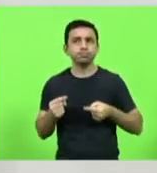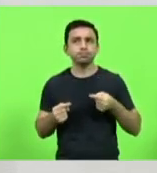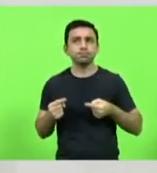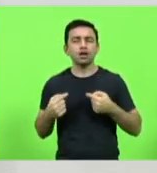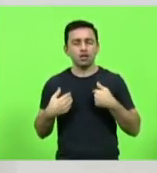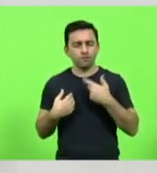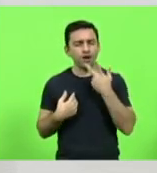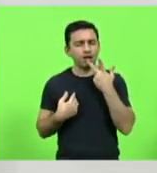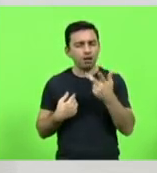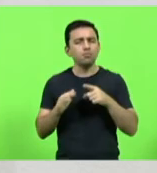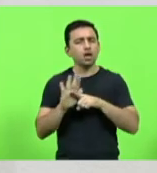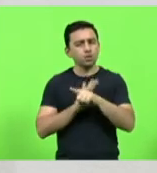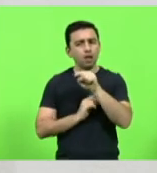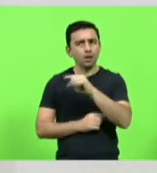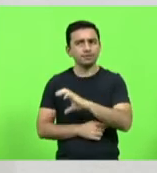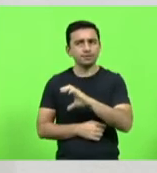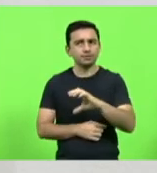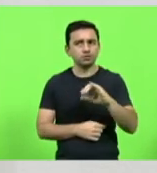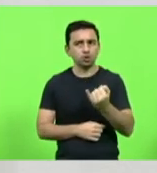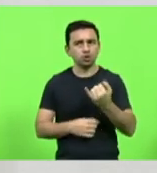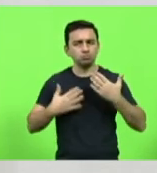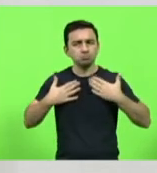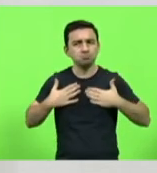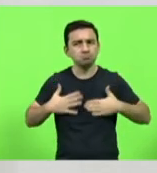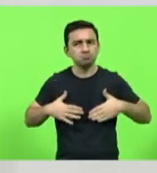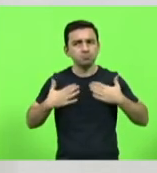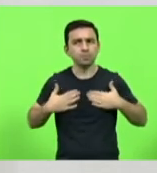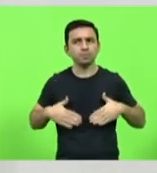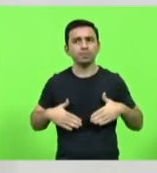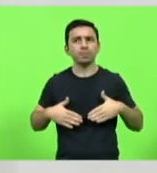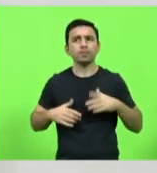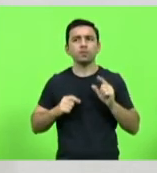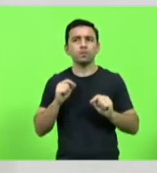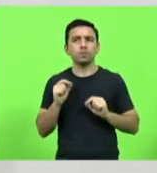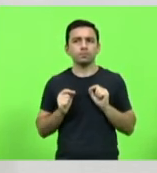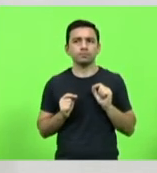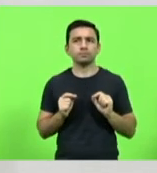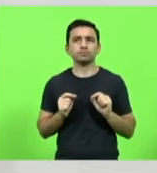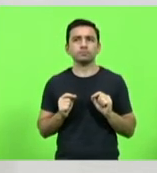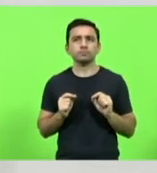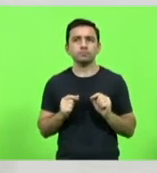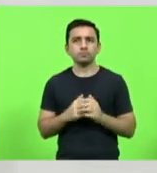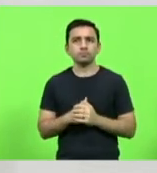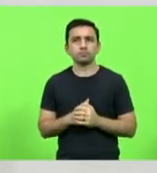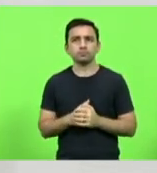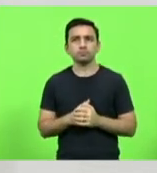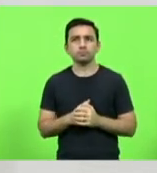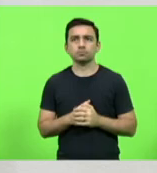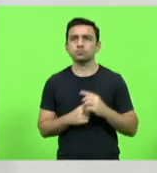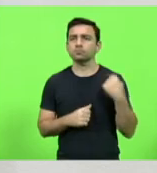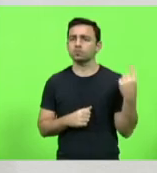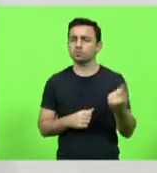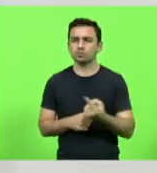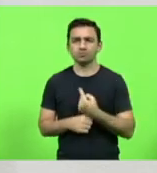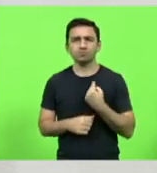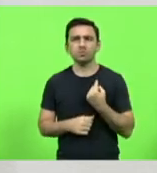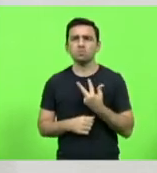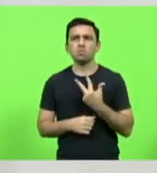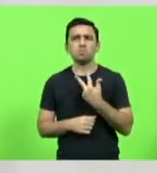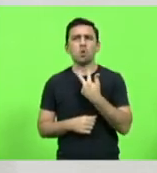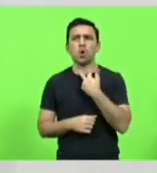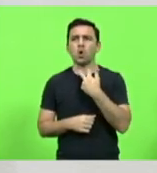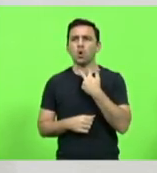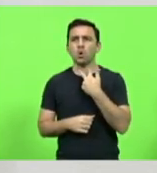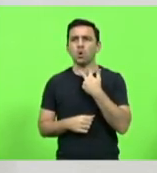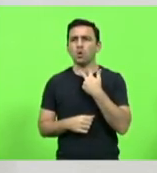CCJ hoje com muita tranquilidade, é o seguinte: a gente não pode ficar à